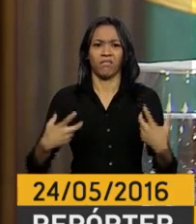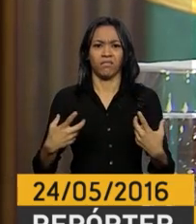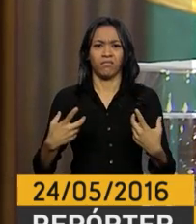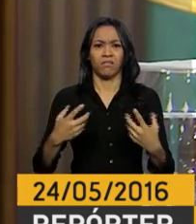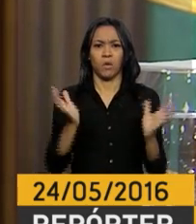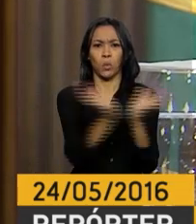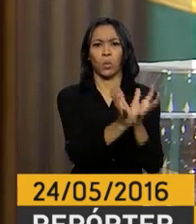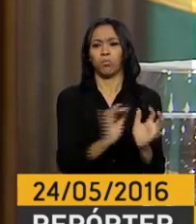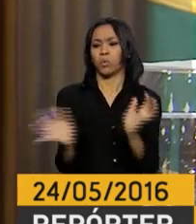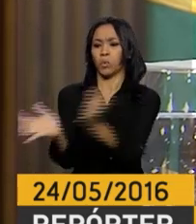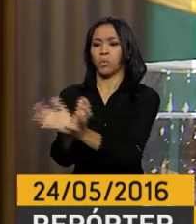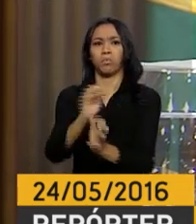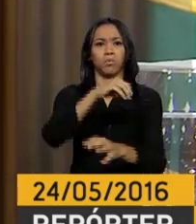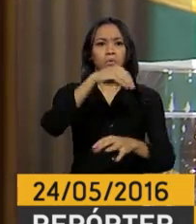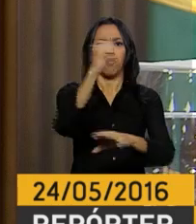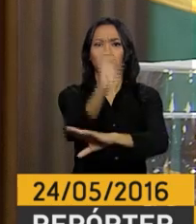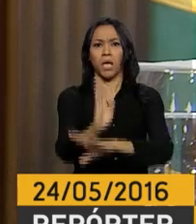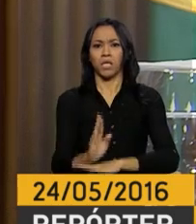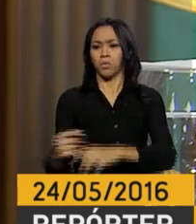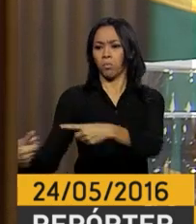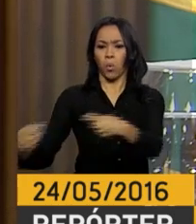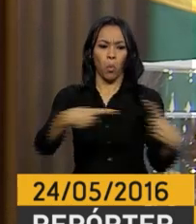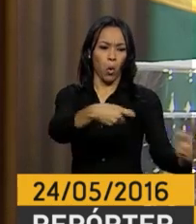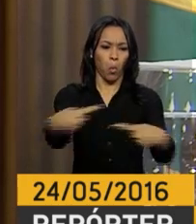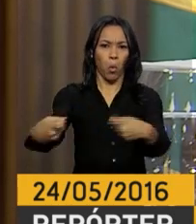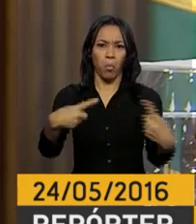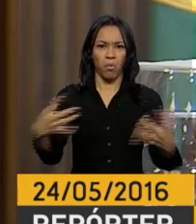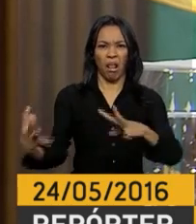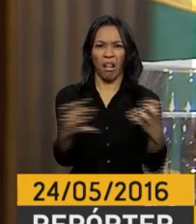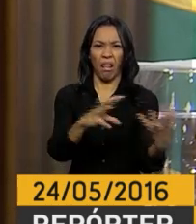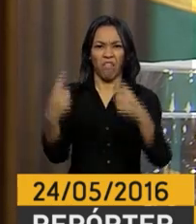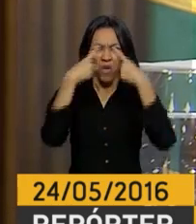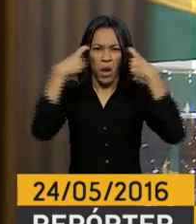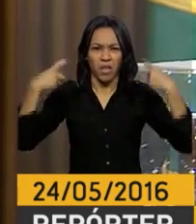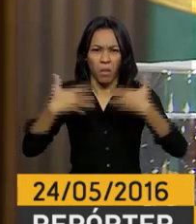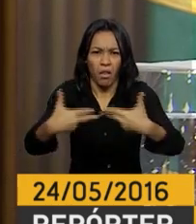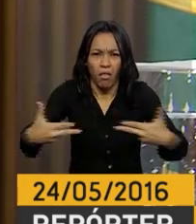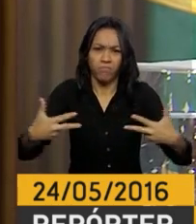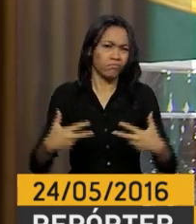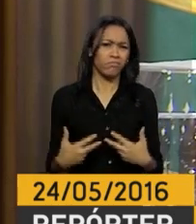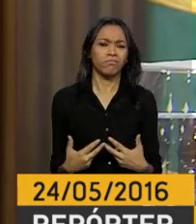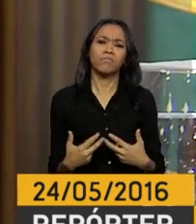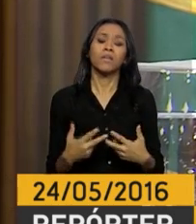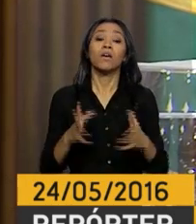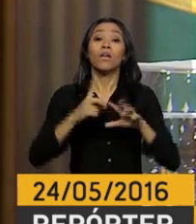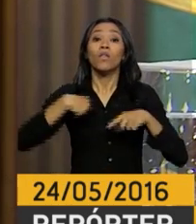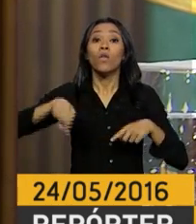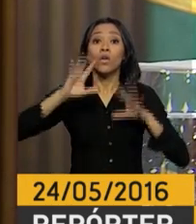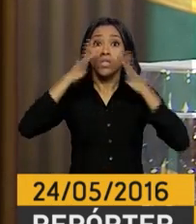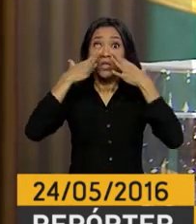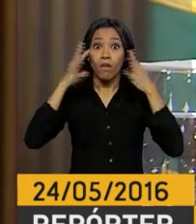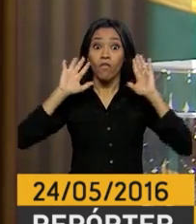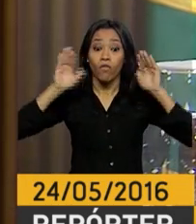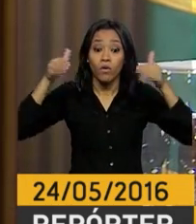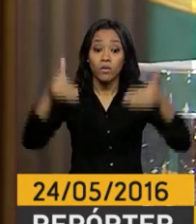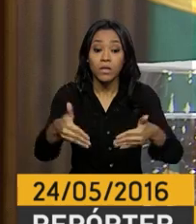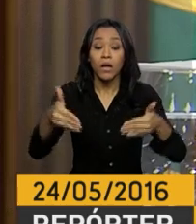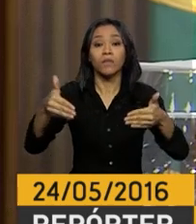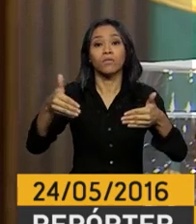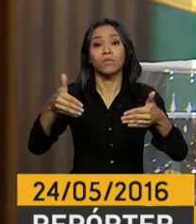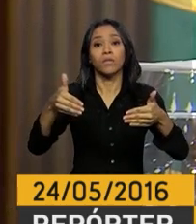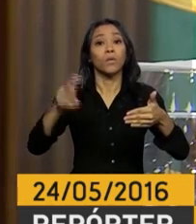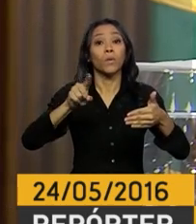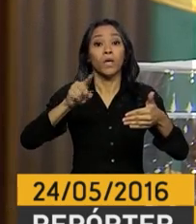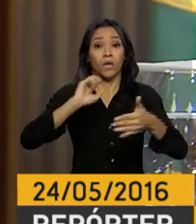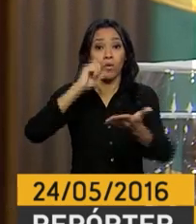não é? Isso é inadmissível. Nós temos os olhos voltados para toda a comunidade nacional. Não é sem